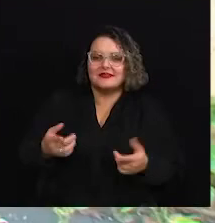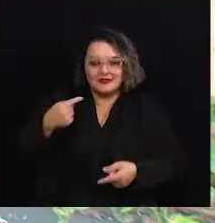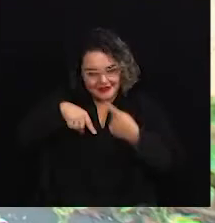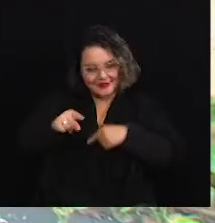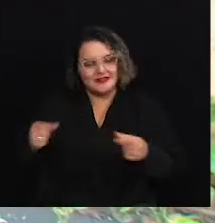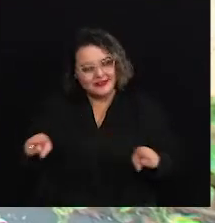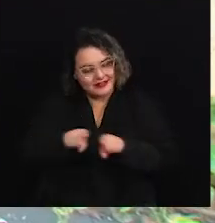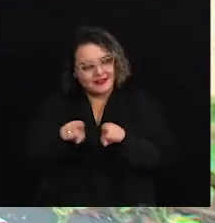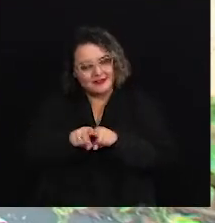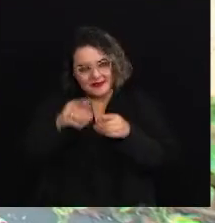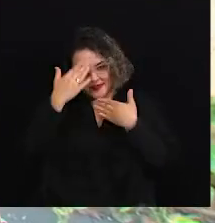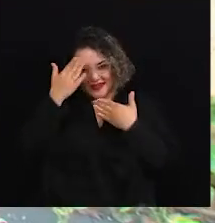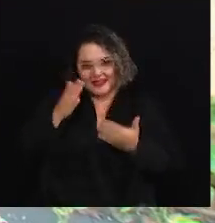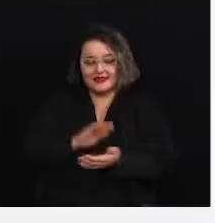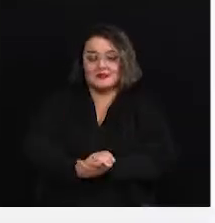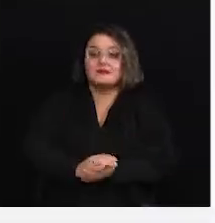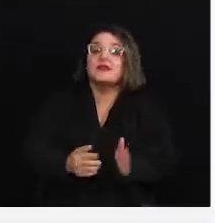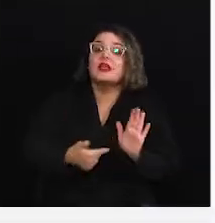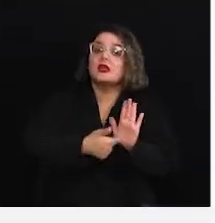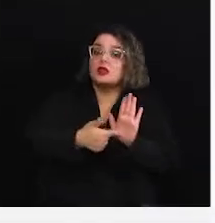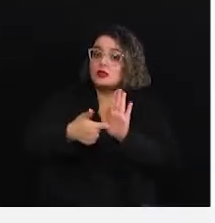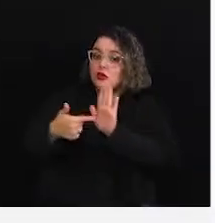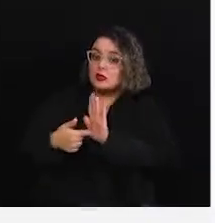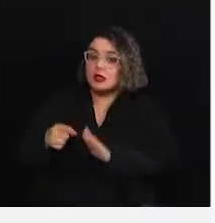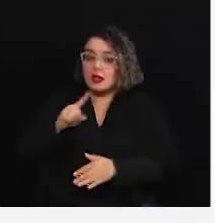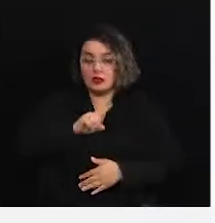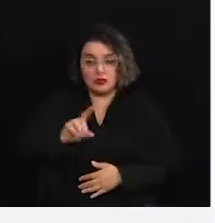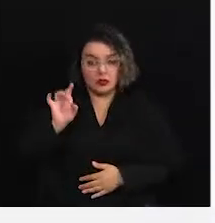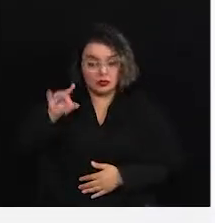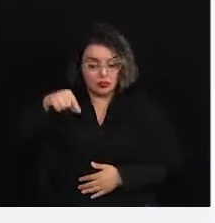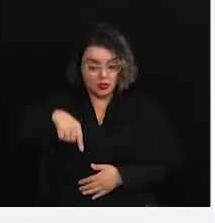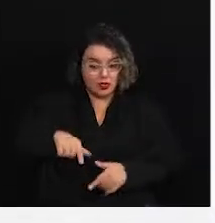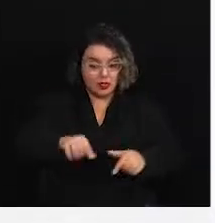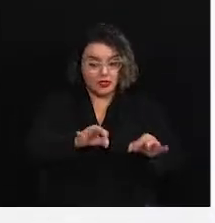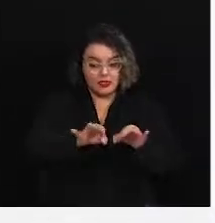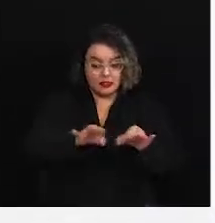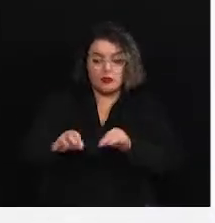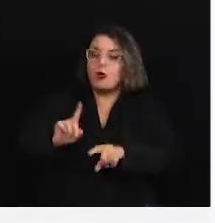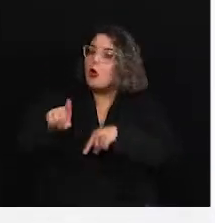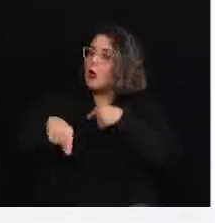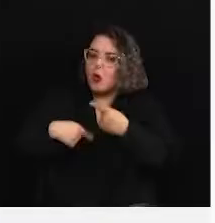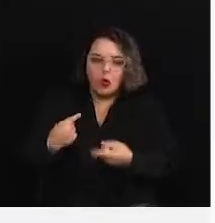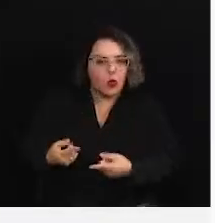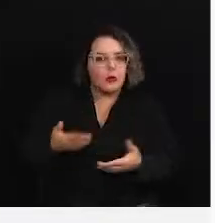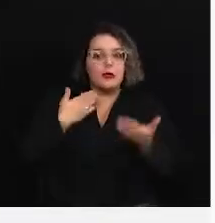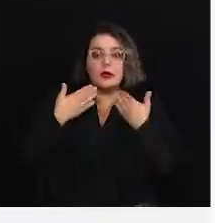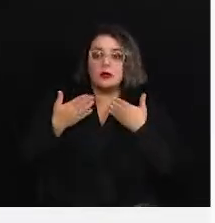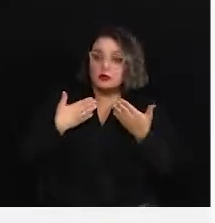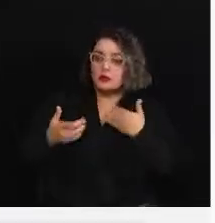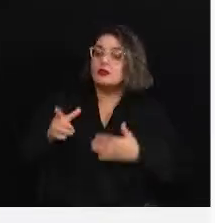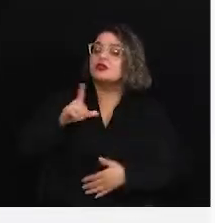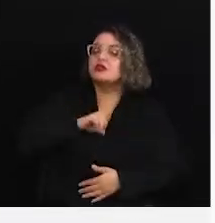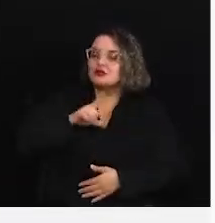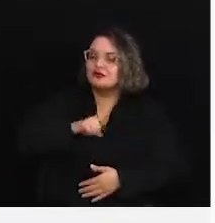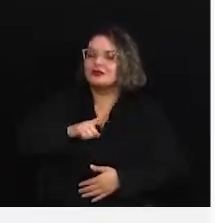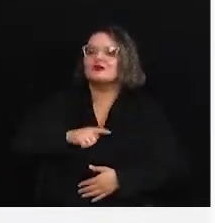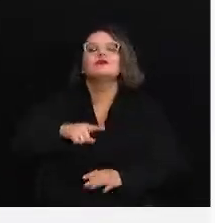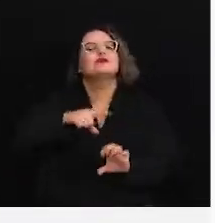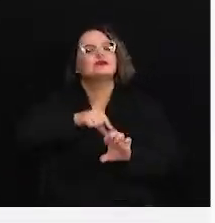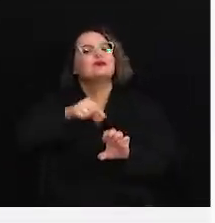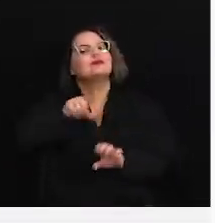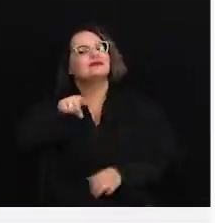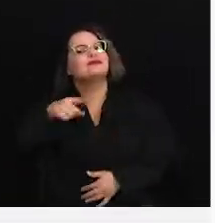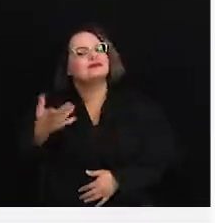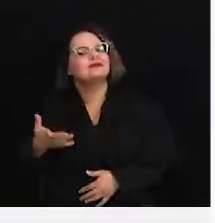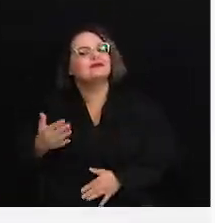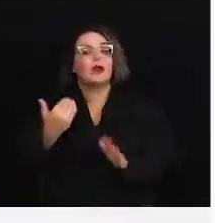e que vocês tenham muito sucesso também. Obrigado. E a gente mostra não só esse programa, como tantas outras conversas que nós tivemos no